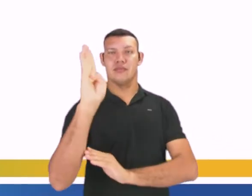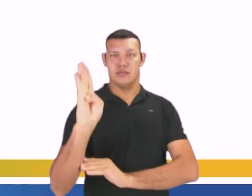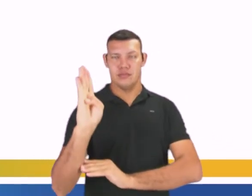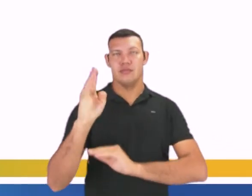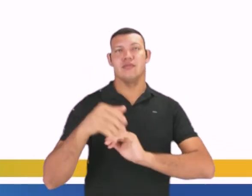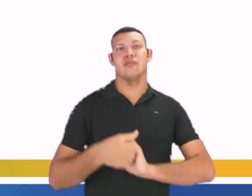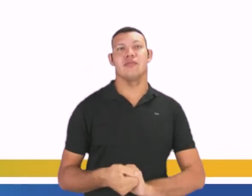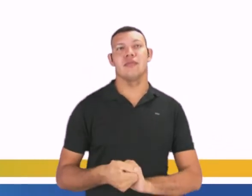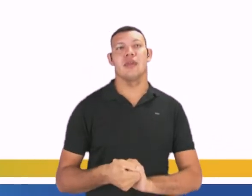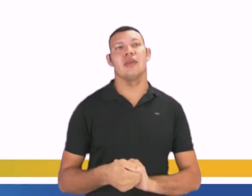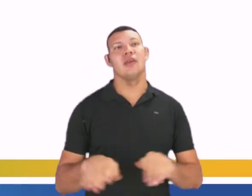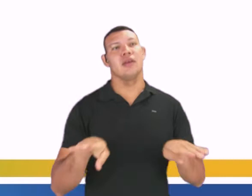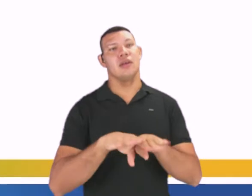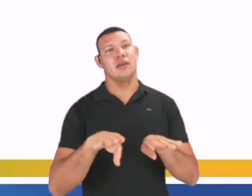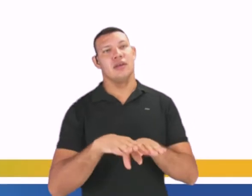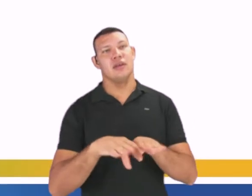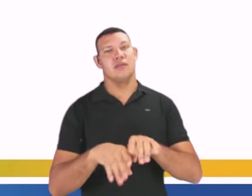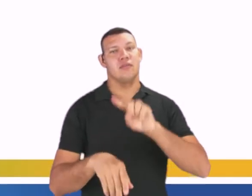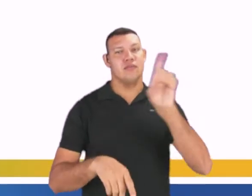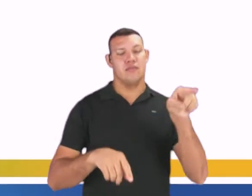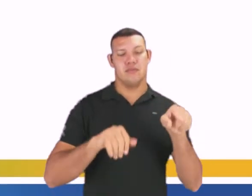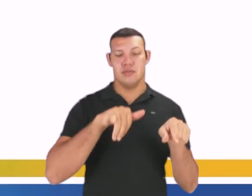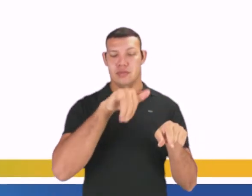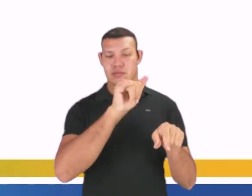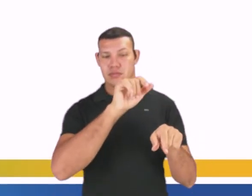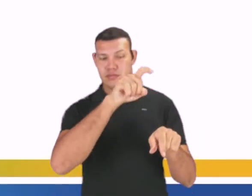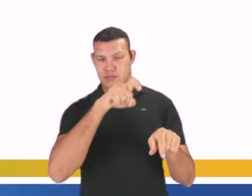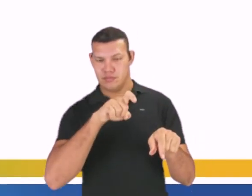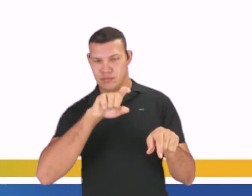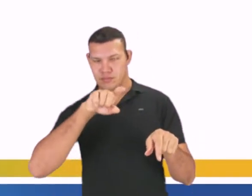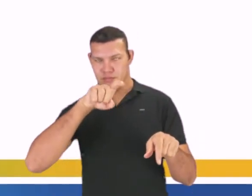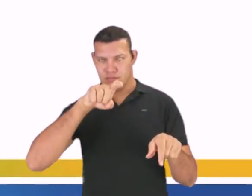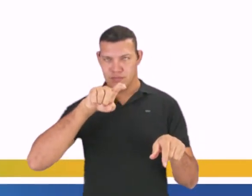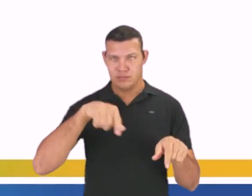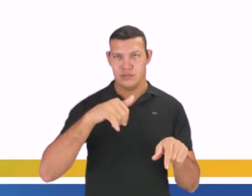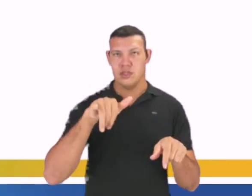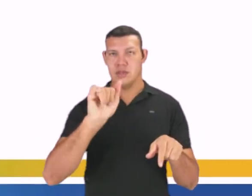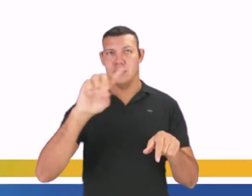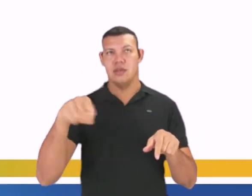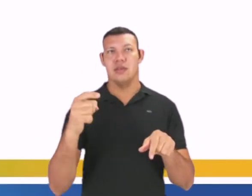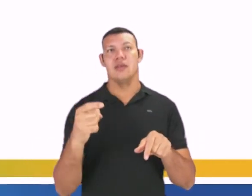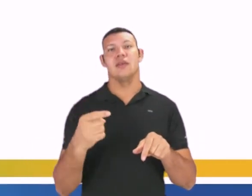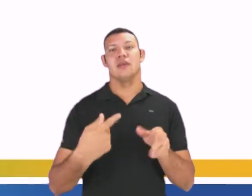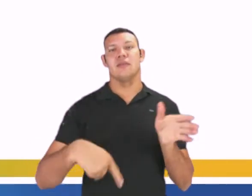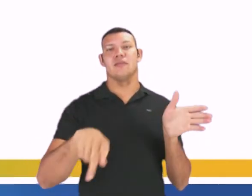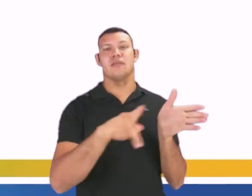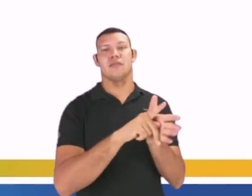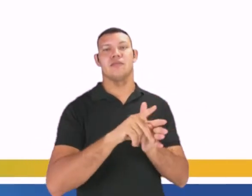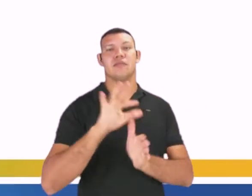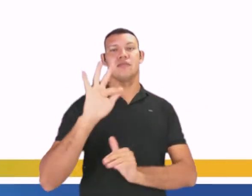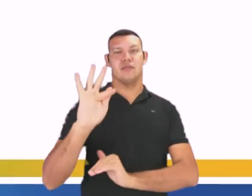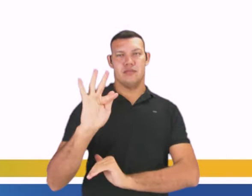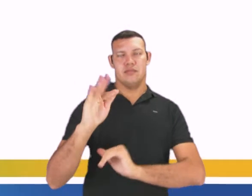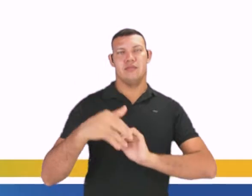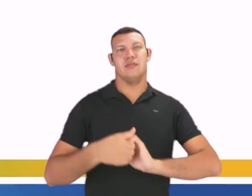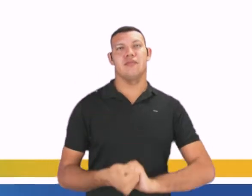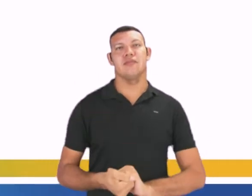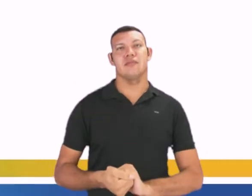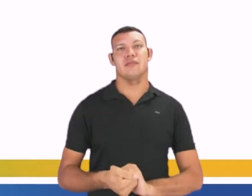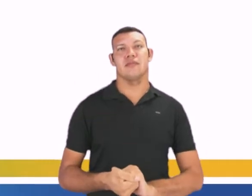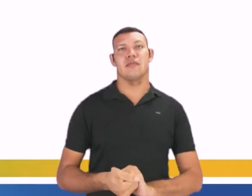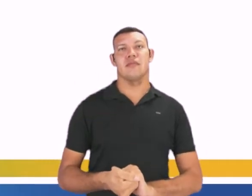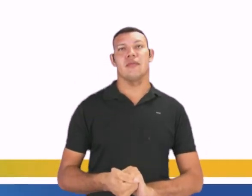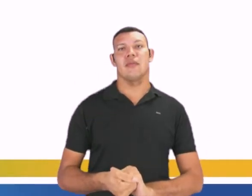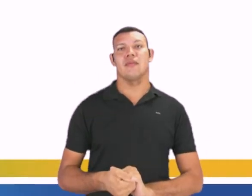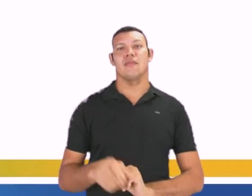xy pertencente à função. Ou seja, gente, essa definição é de função, né?